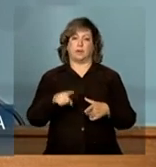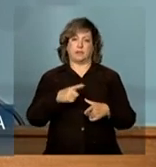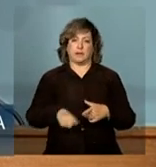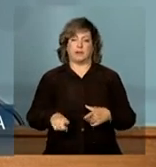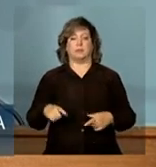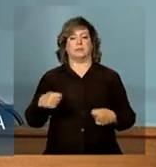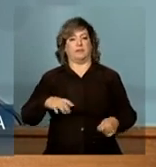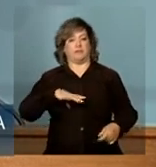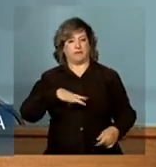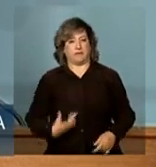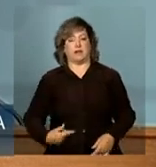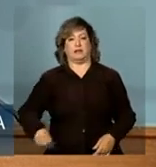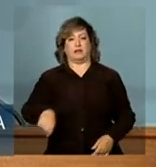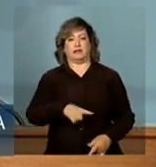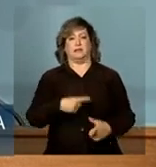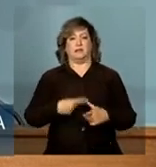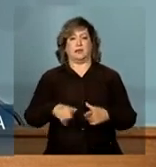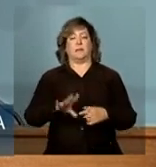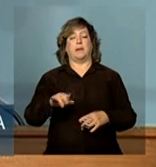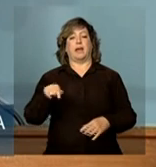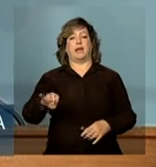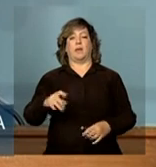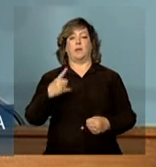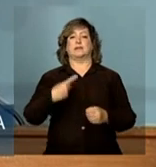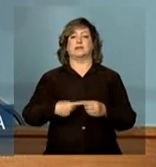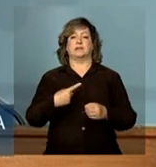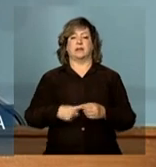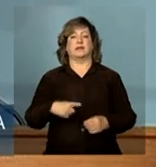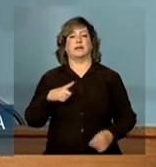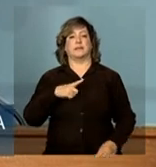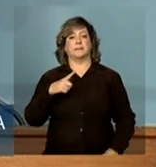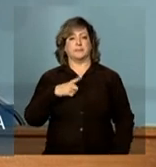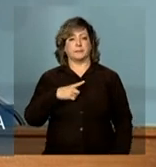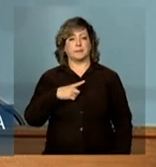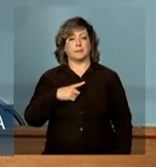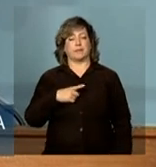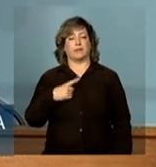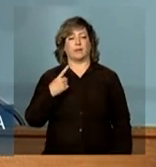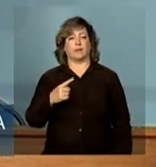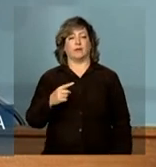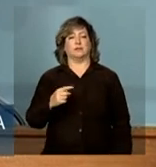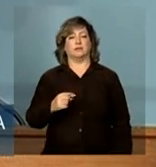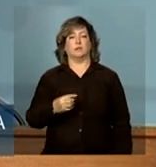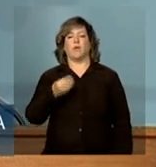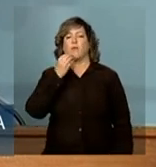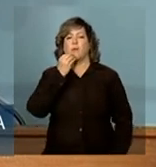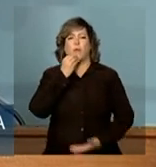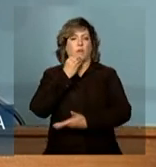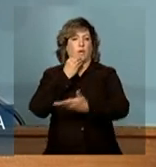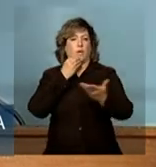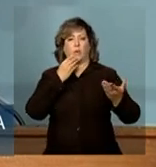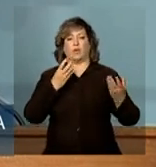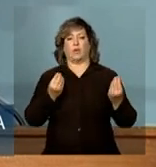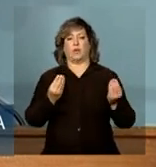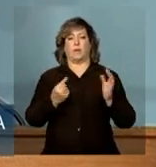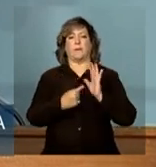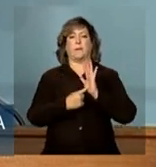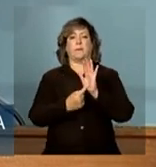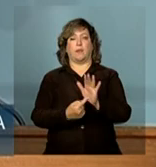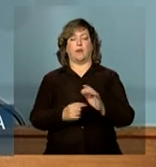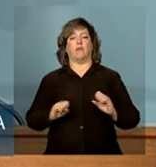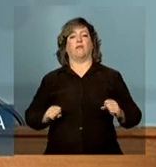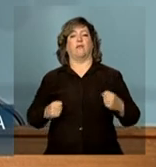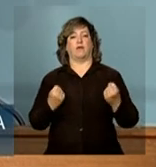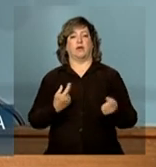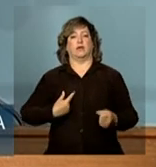de se enfrentar esses problemas, mas uma cidade que tem um horizonte de oportunidades que mostra a força do